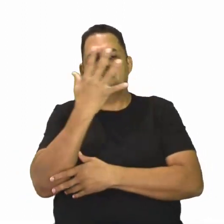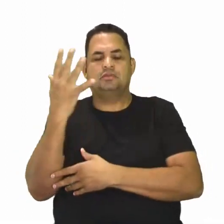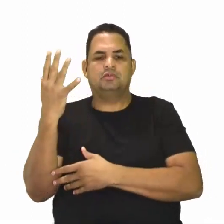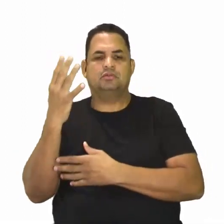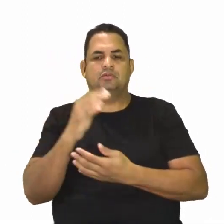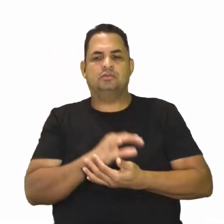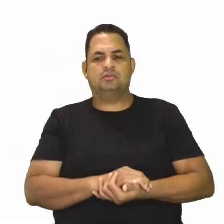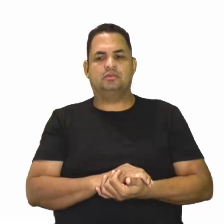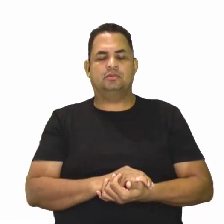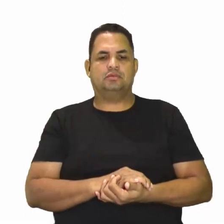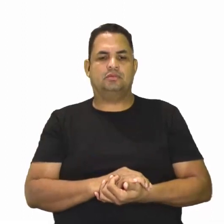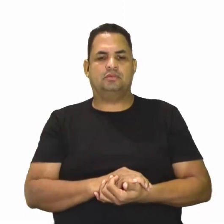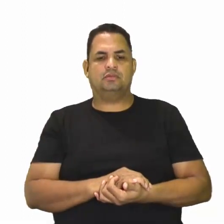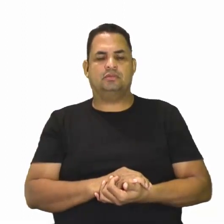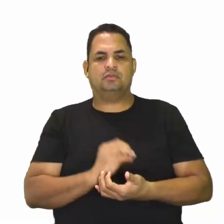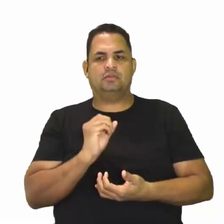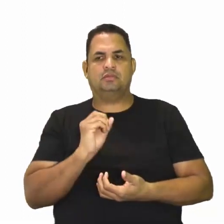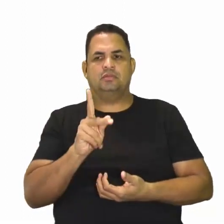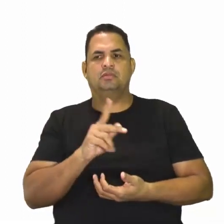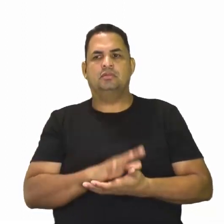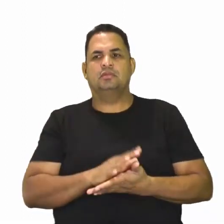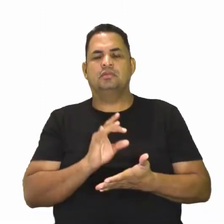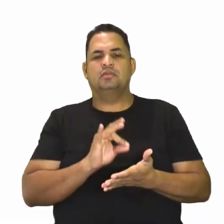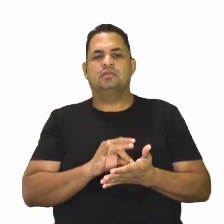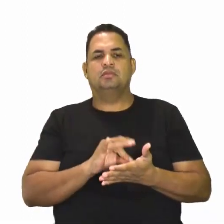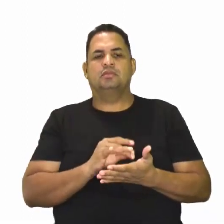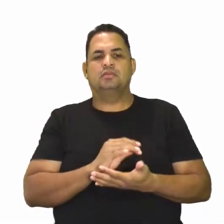ambientais, né? Ok, verdade.